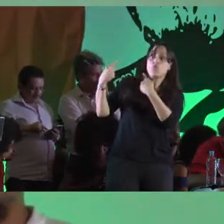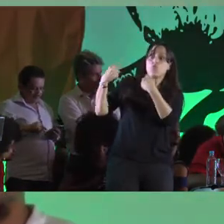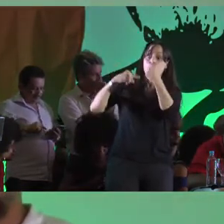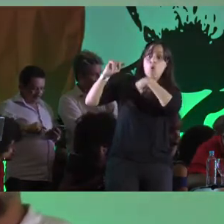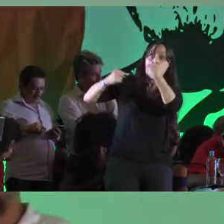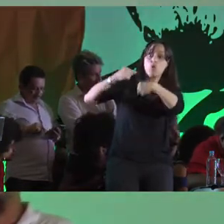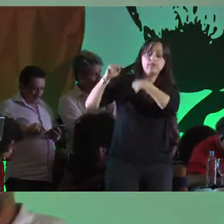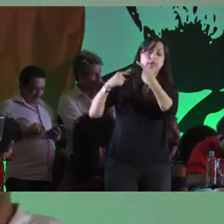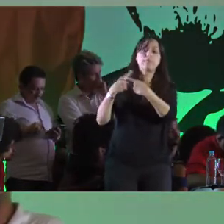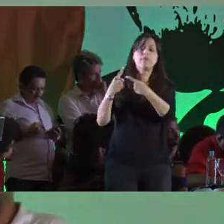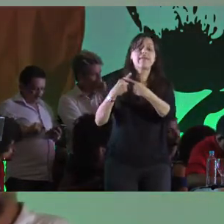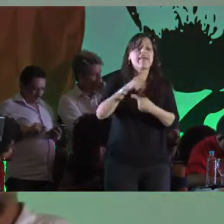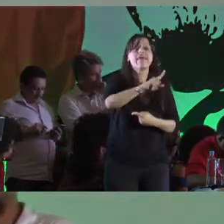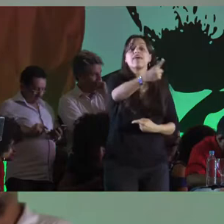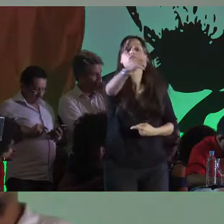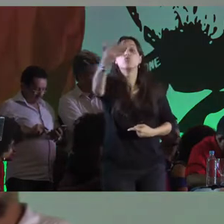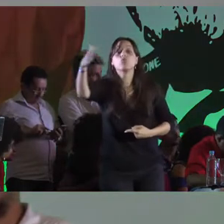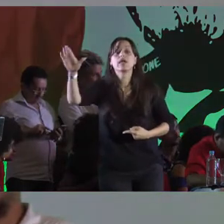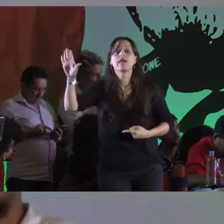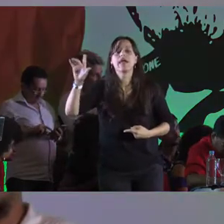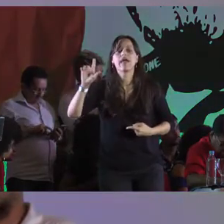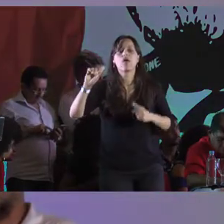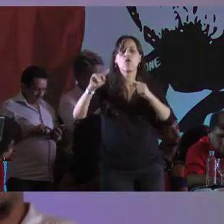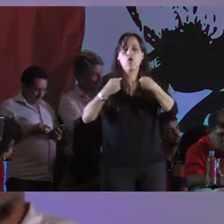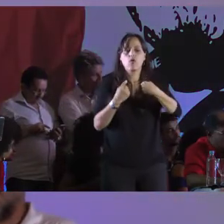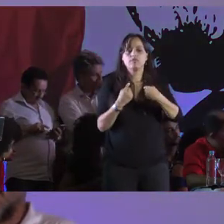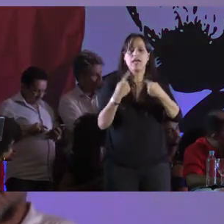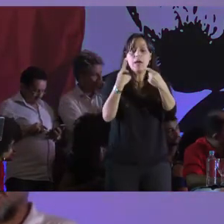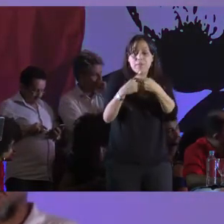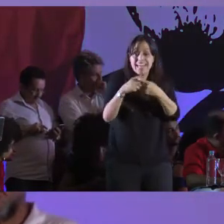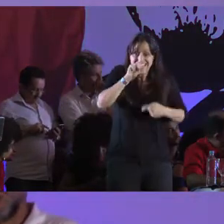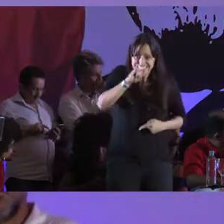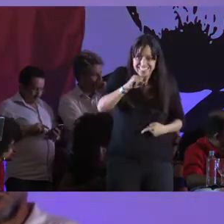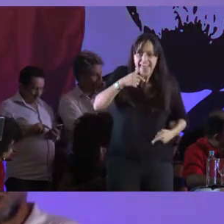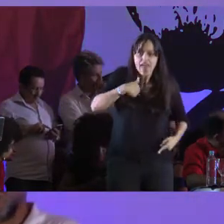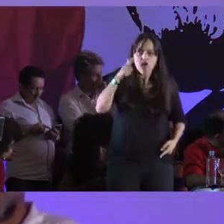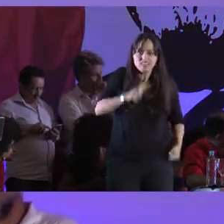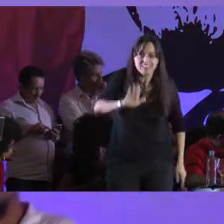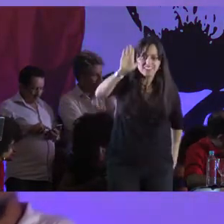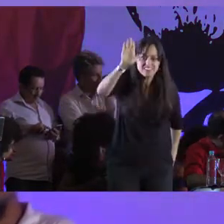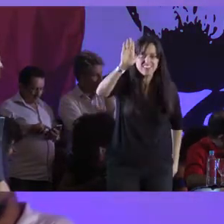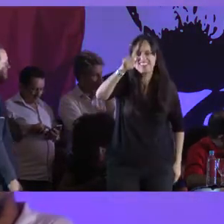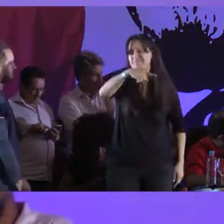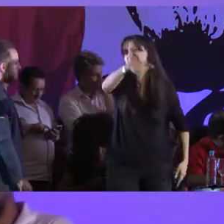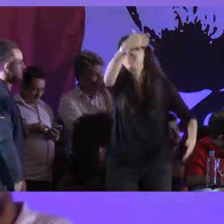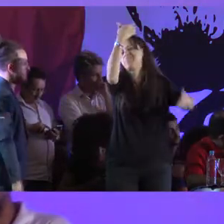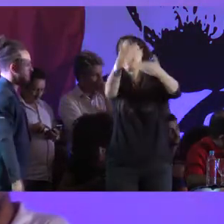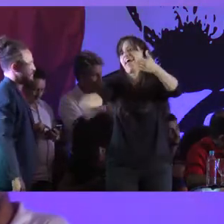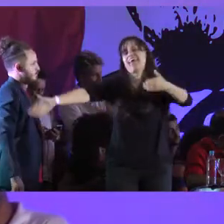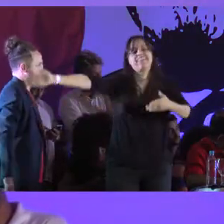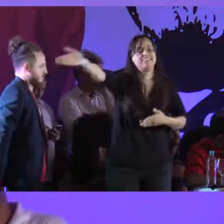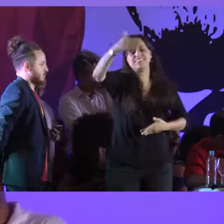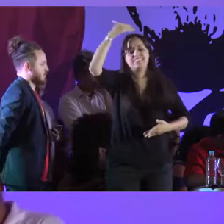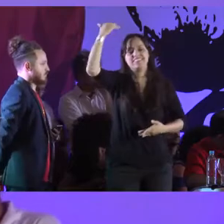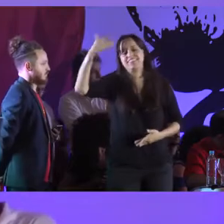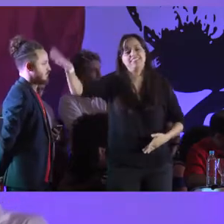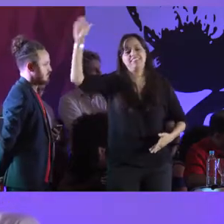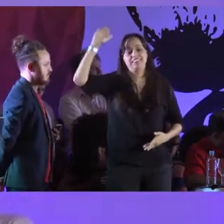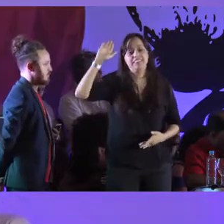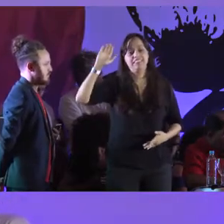presidente da República quer que eu dispute as eleições. Nenhum banqueiro quer que eu dispute as